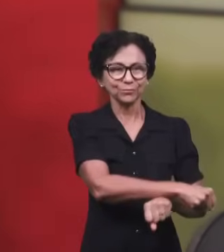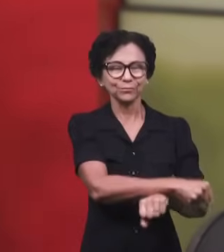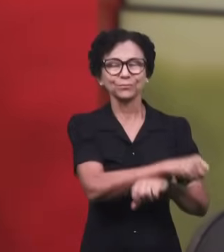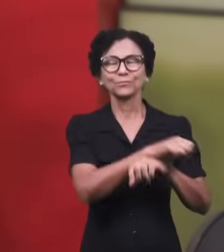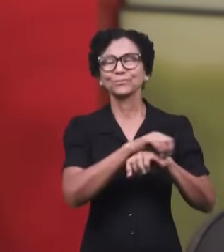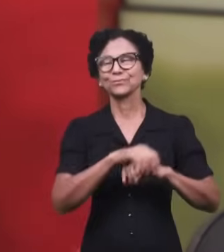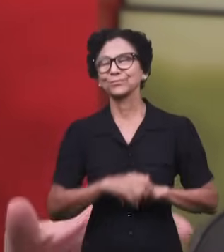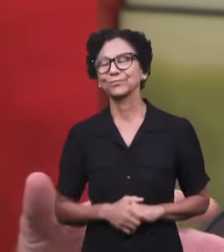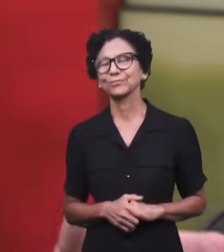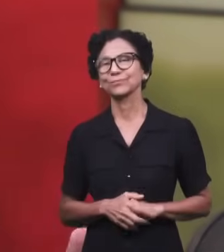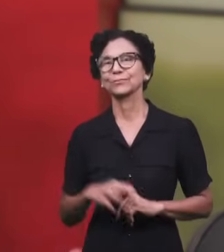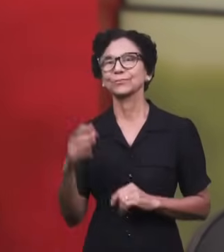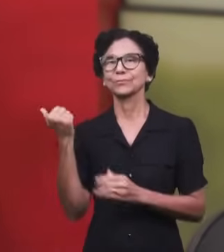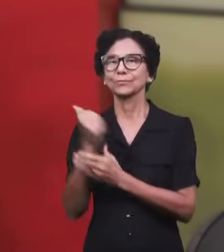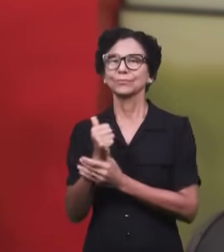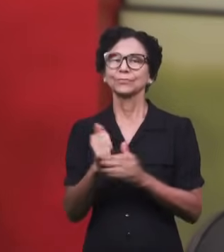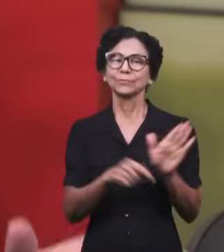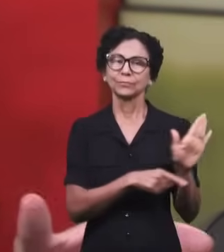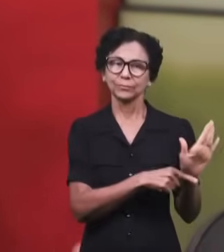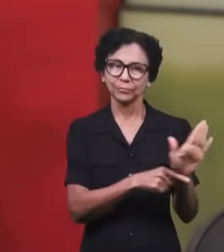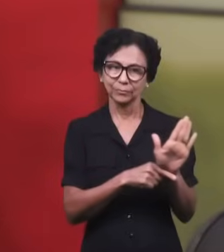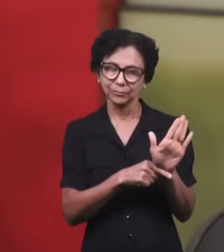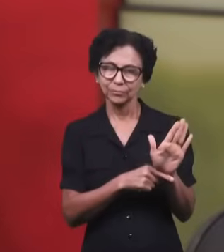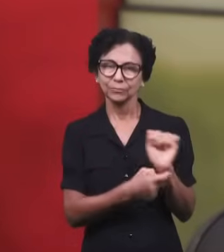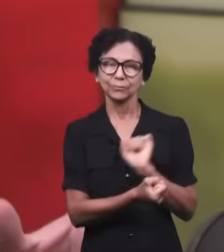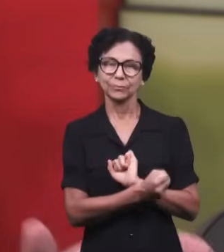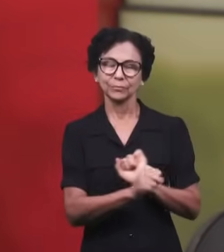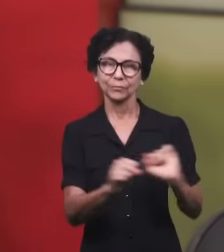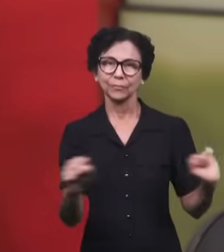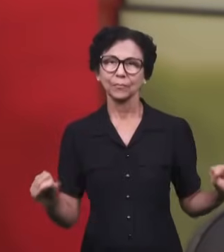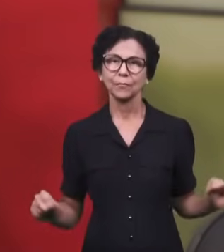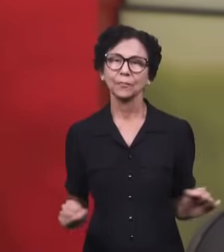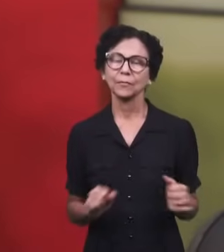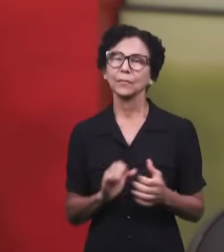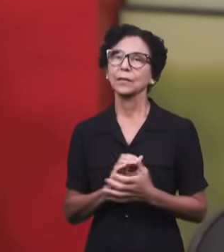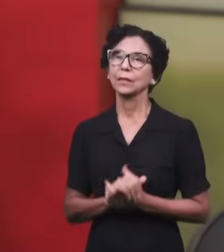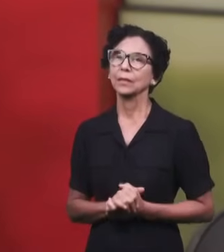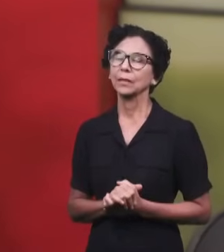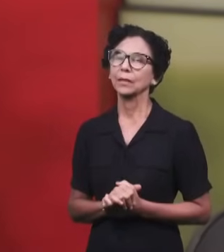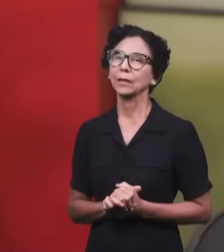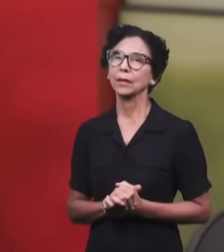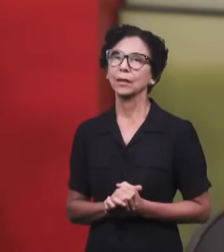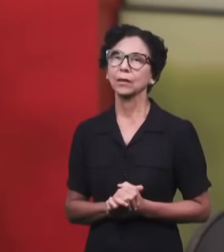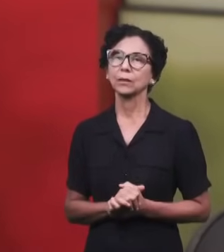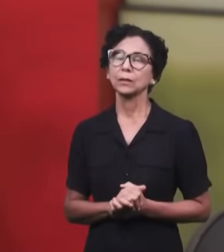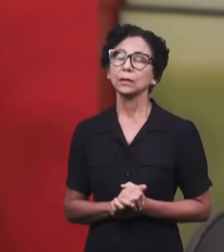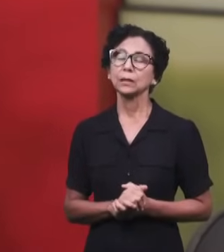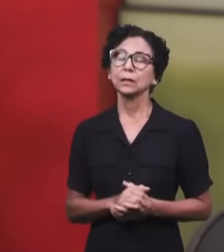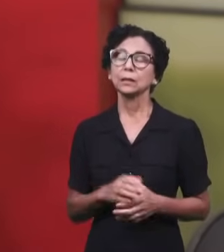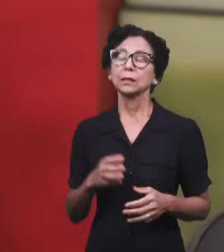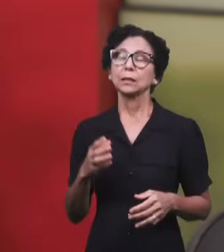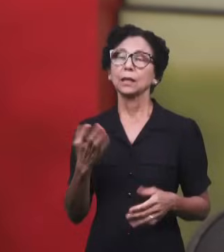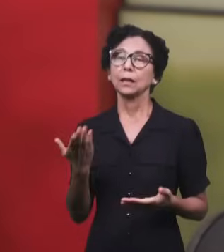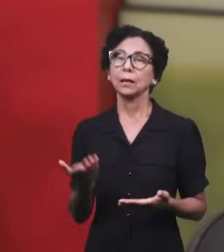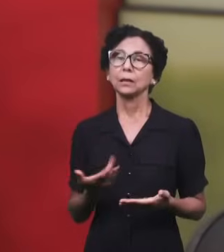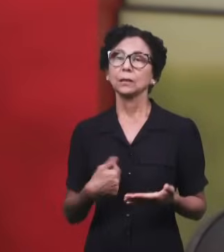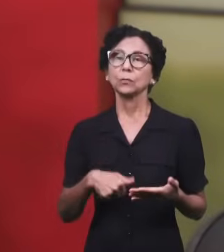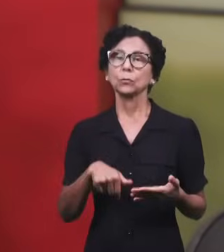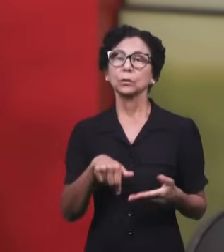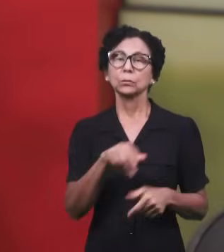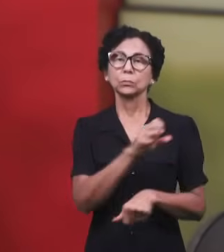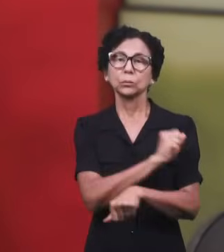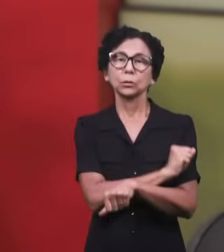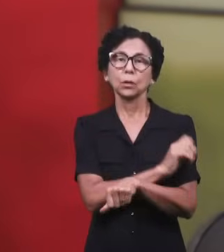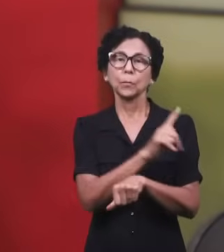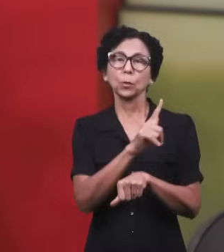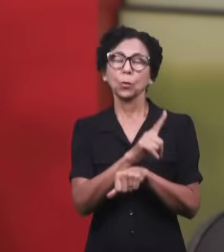tiver 50, se tiver 40, Senhor, se eu tiver 30, se eu tiver 5. Então, quando você tem dentro de uma família